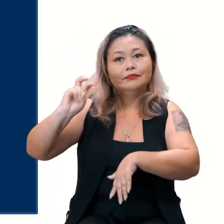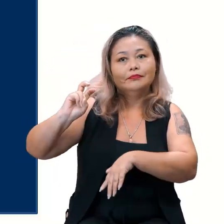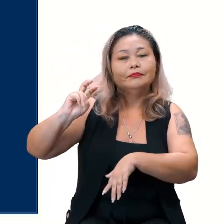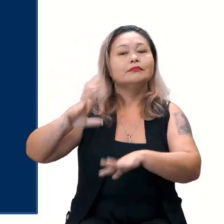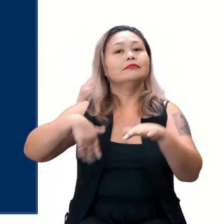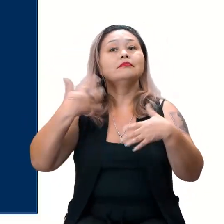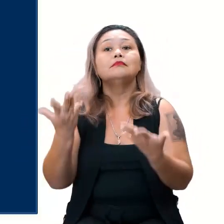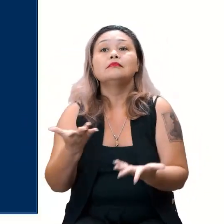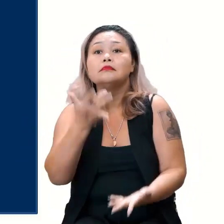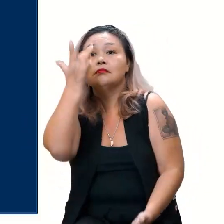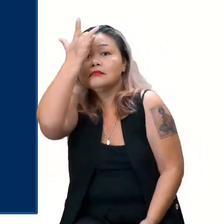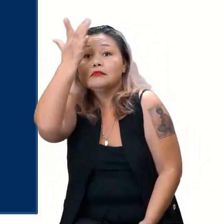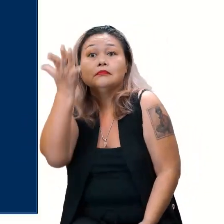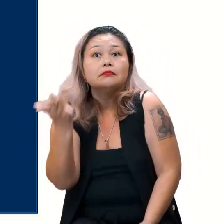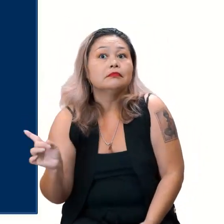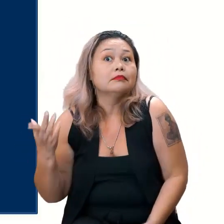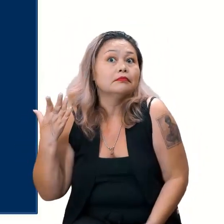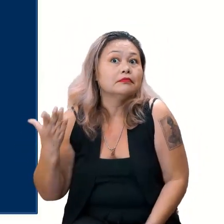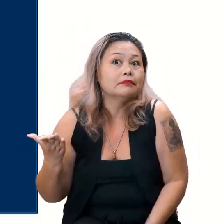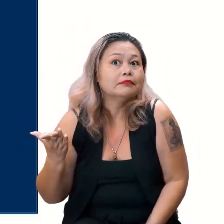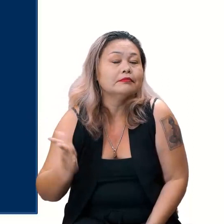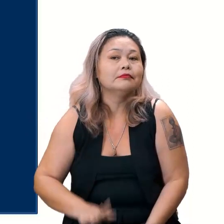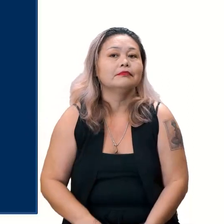fácil. Fácil, né?